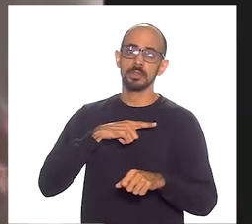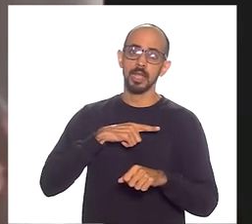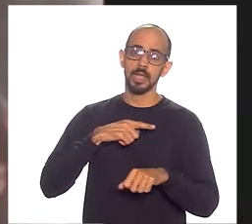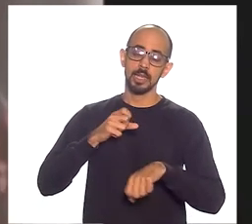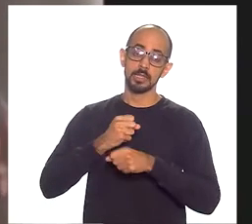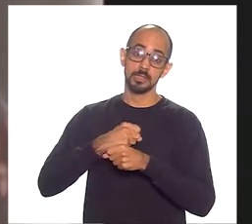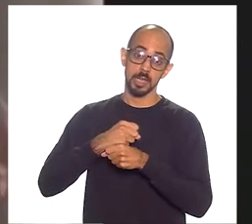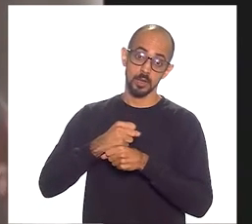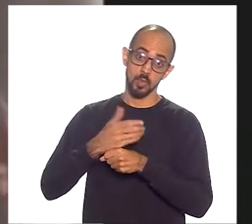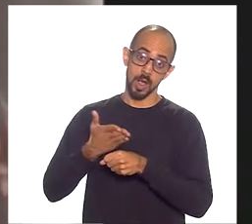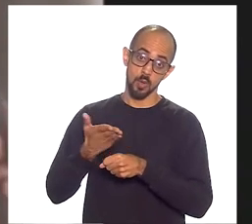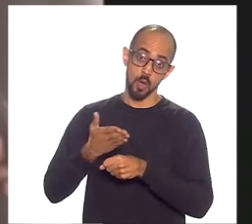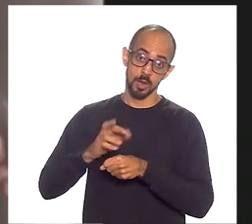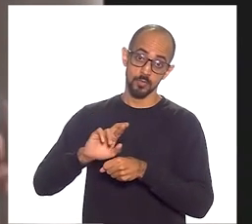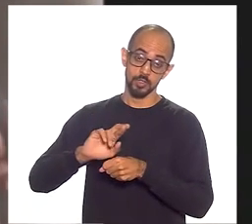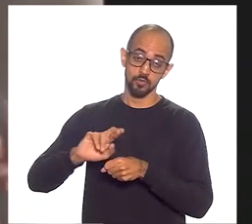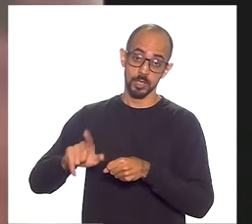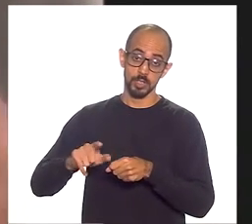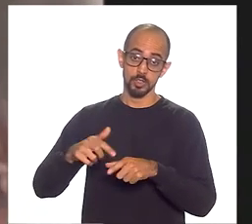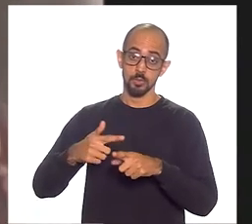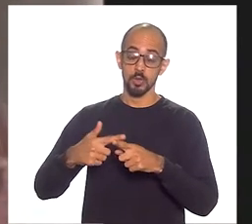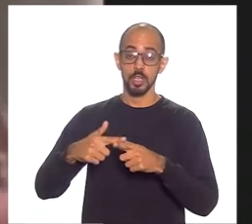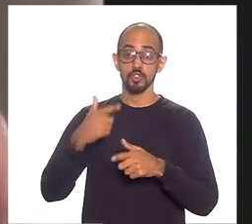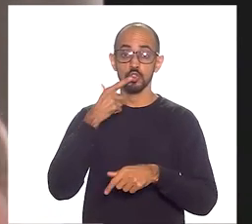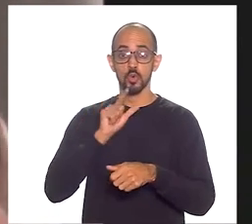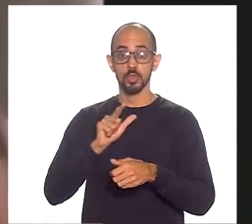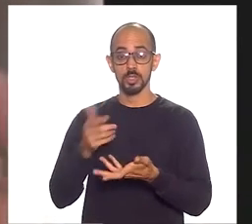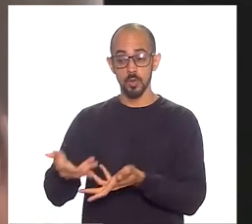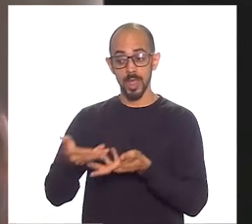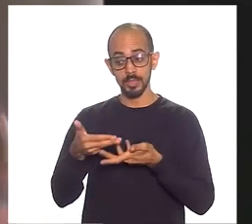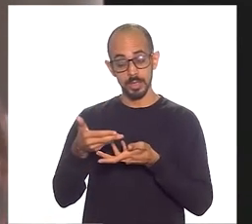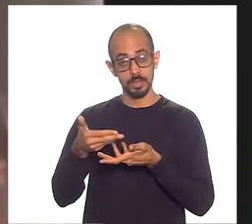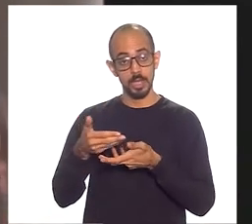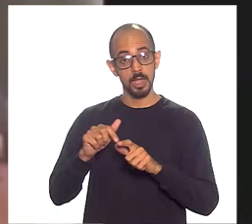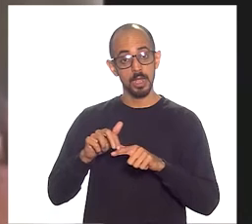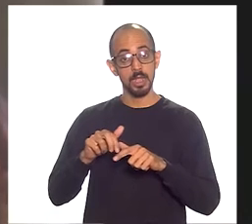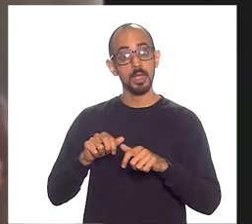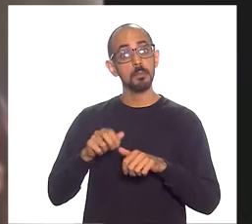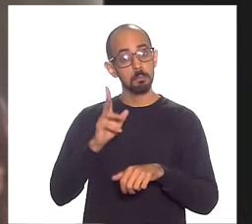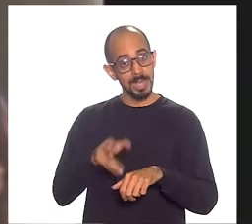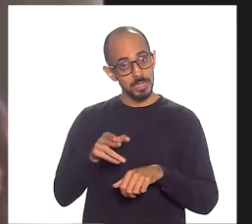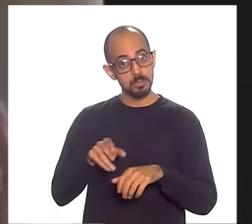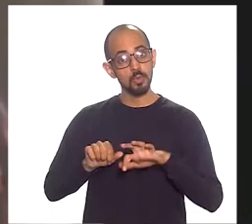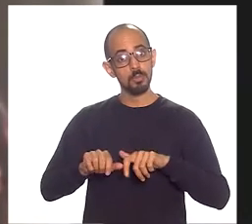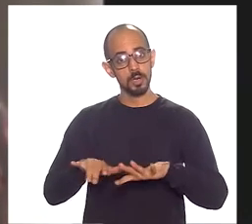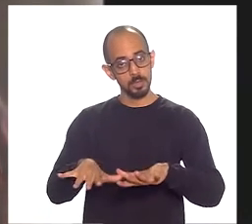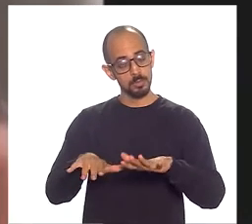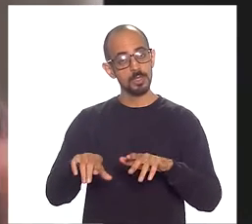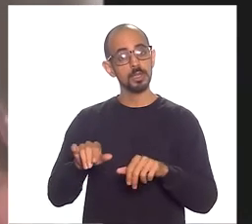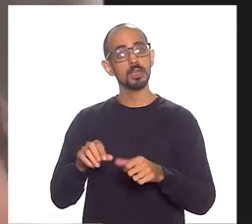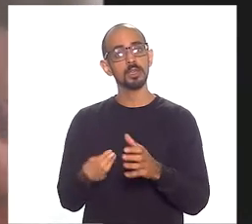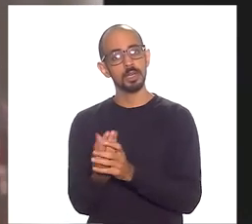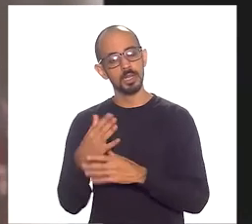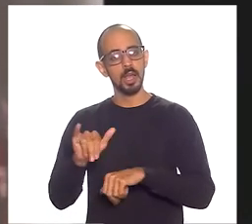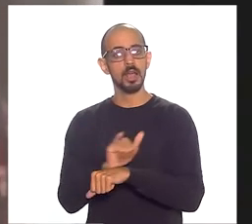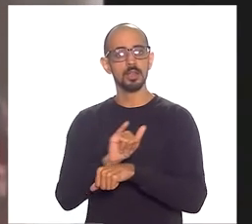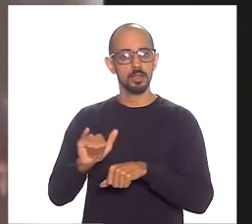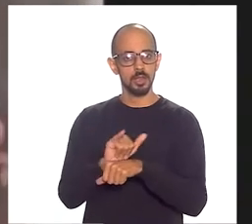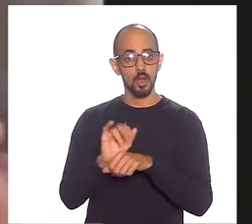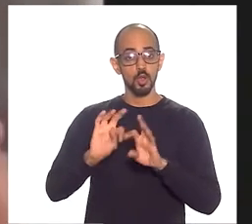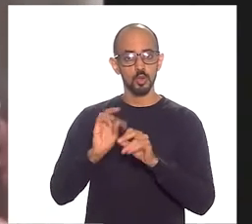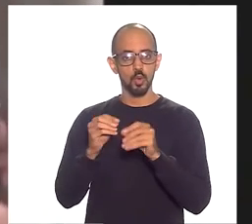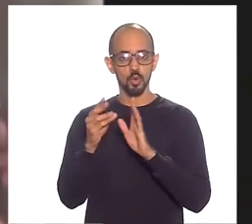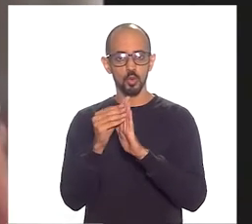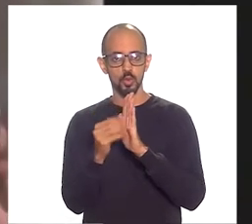de águas, né? Porque a gente conseguiu aprender com a pandemia e com ela também propor estratégias. Todo o conteúdo